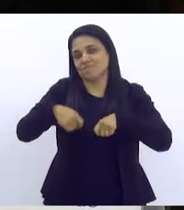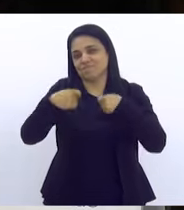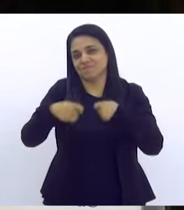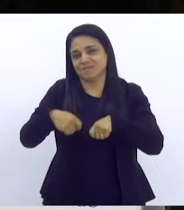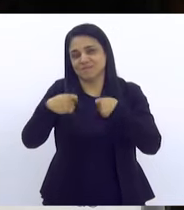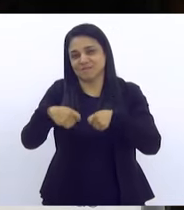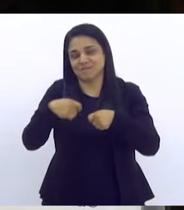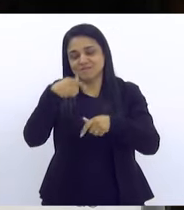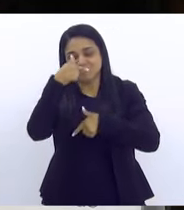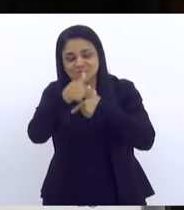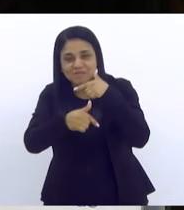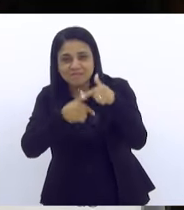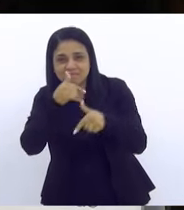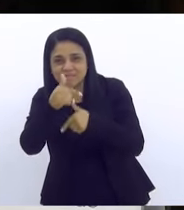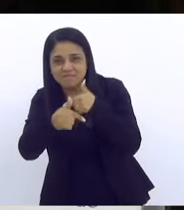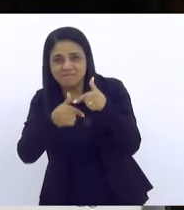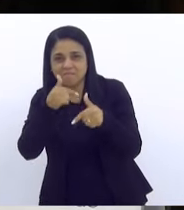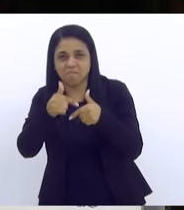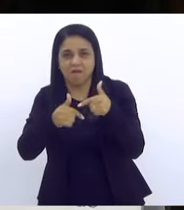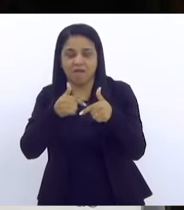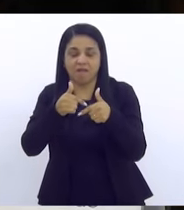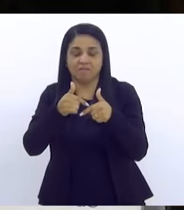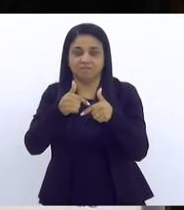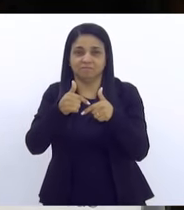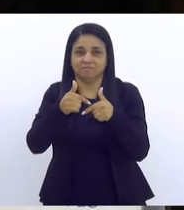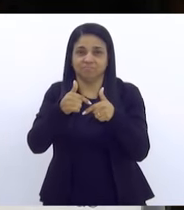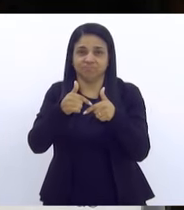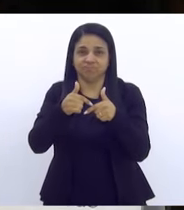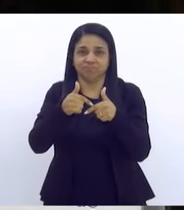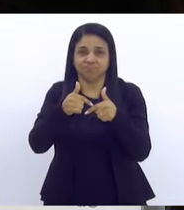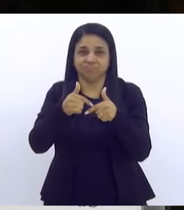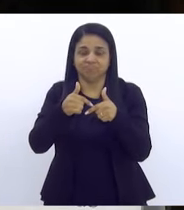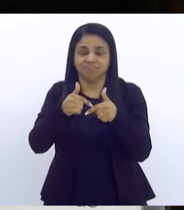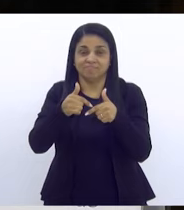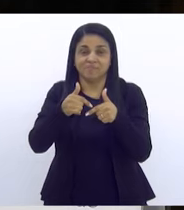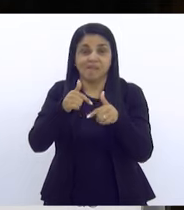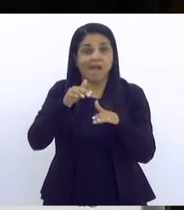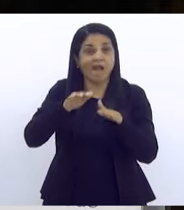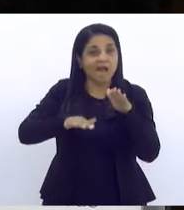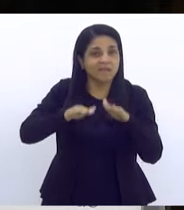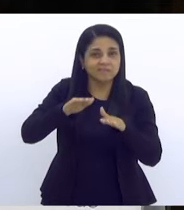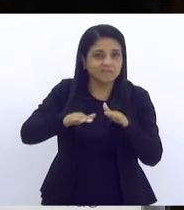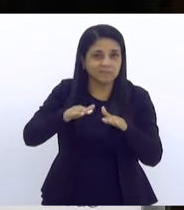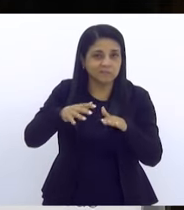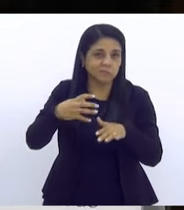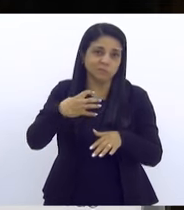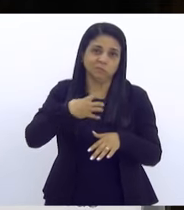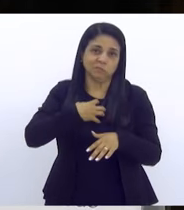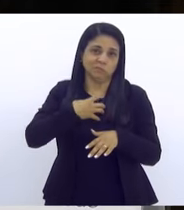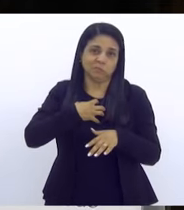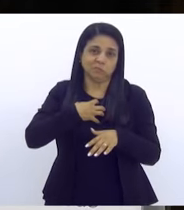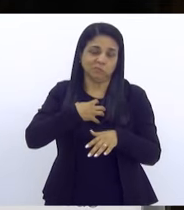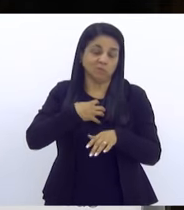fazer trabalhos que muitas vezes não nos sentimos